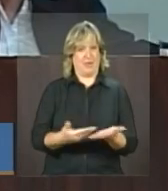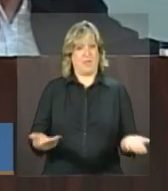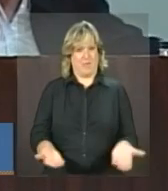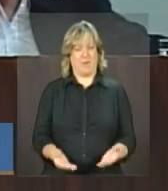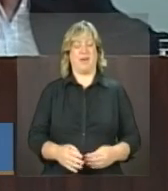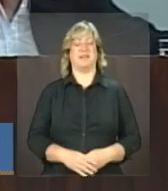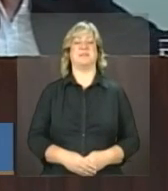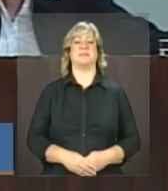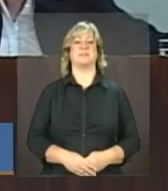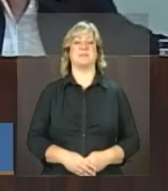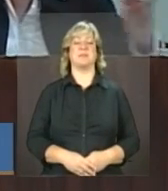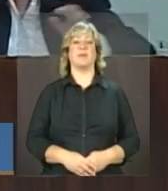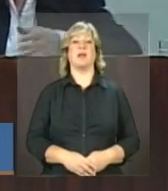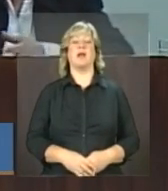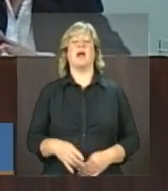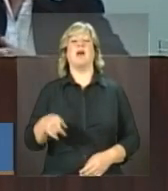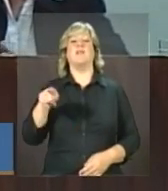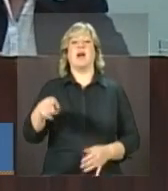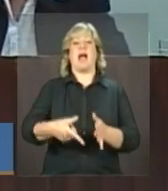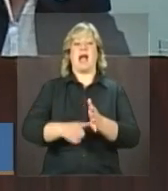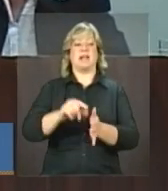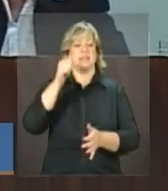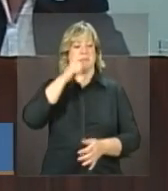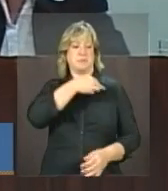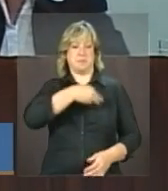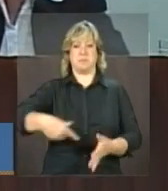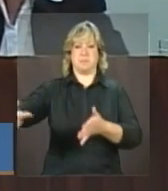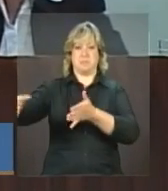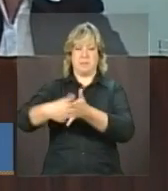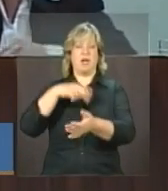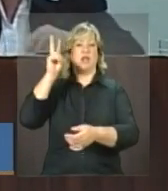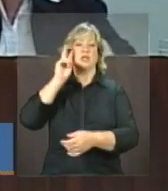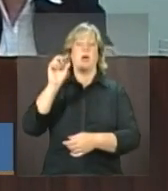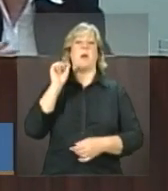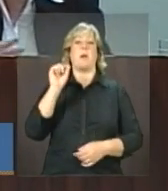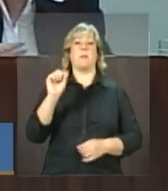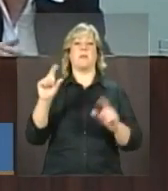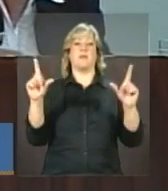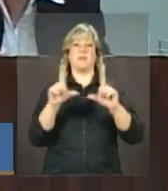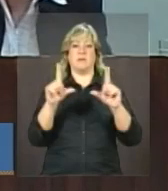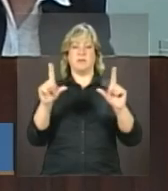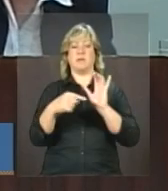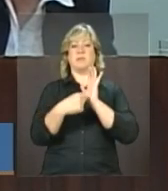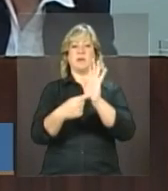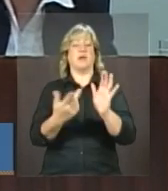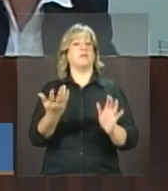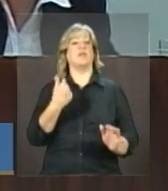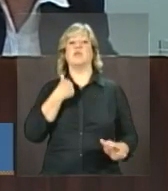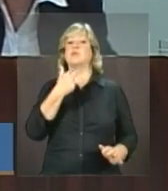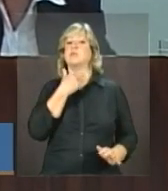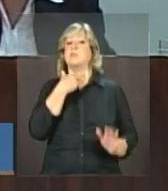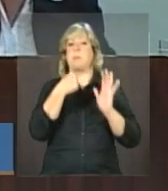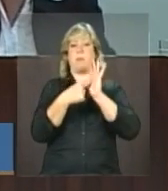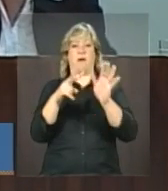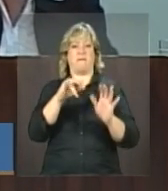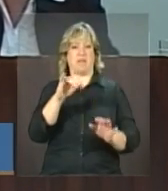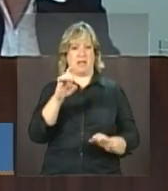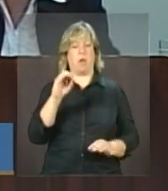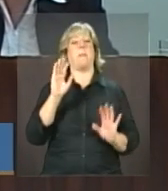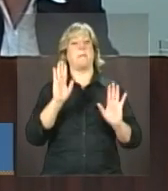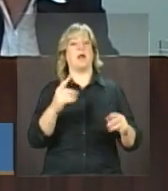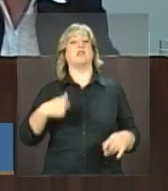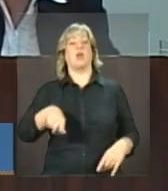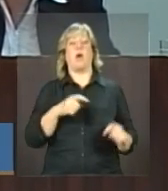enquanto. A senhora me perguntou pelo vídeo de apresentação do plano, me informaram que nós não vamos poder rodar esse vídeo, mas vamos,